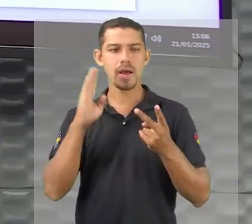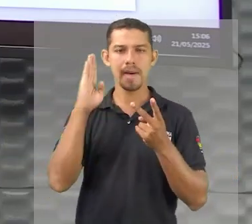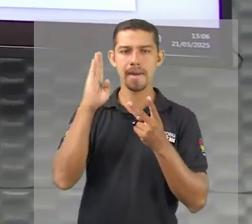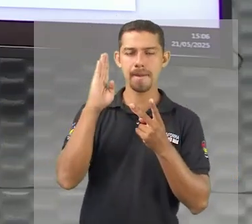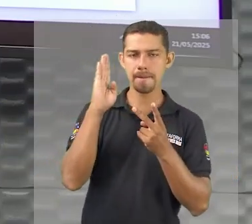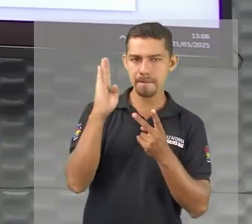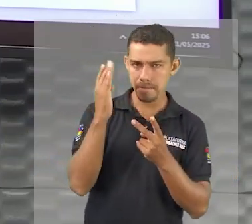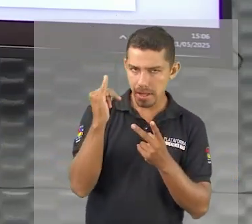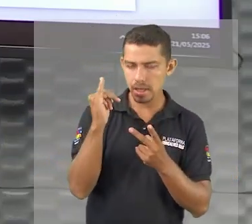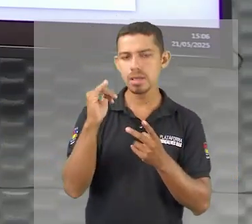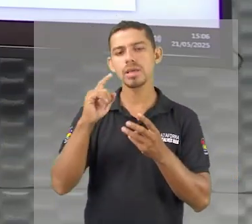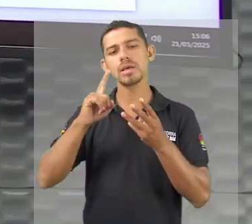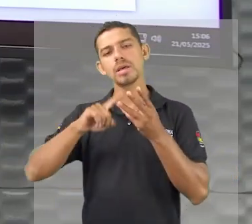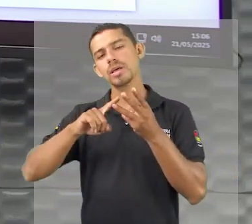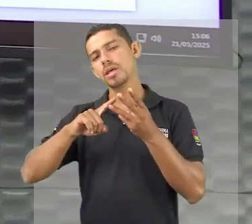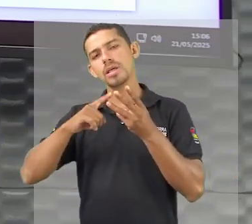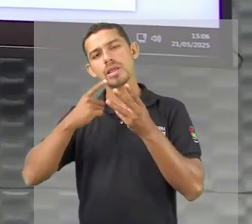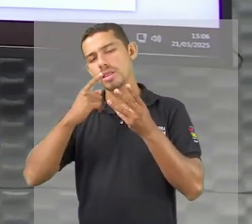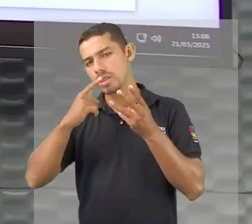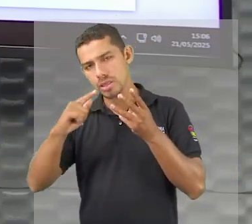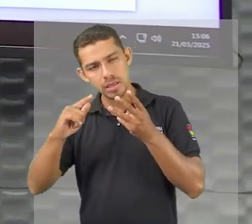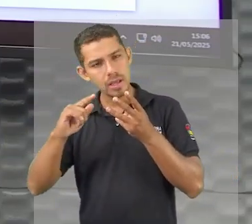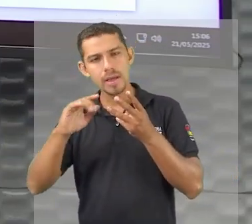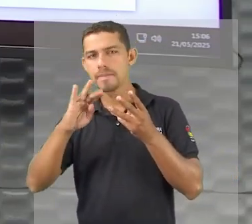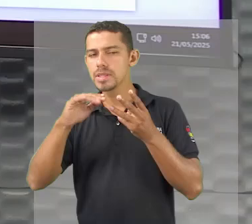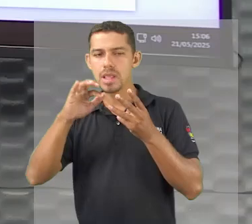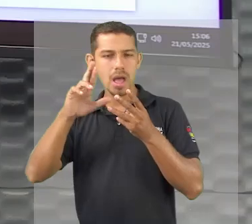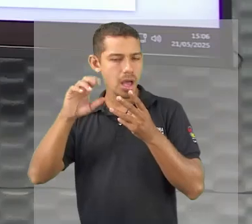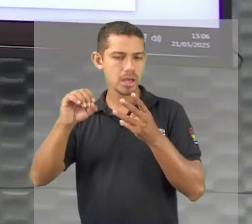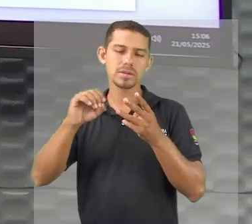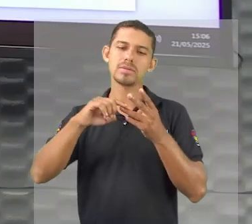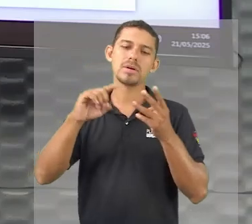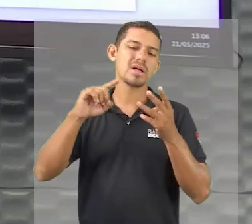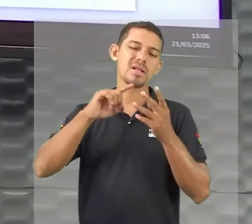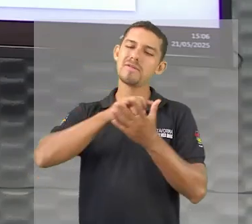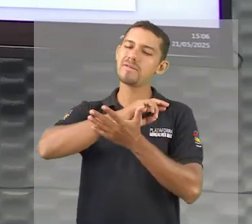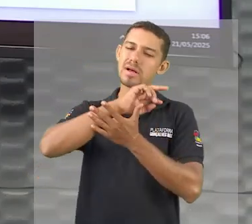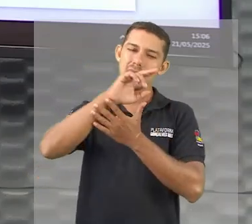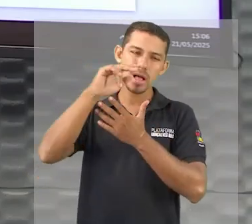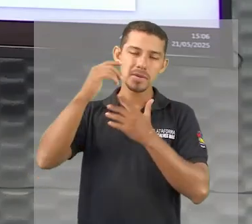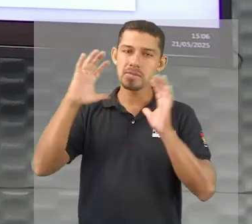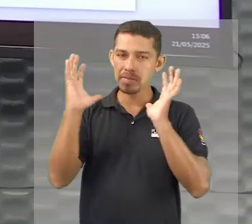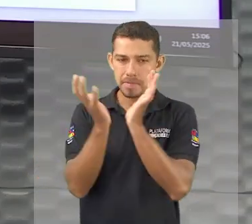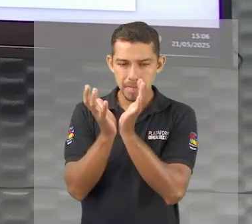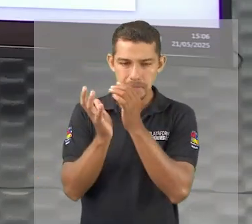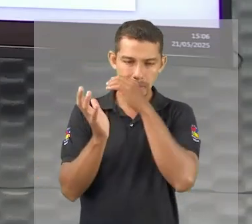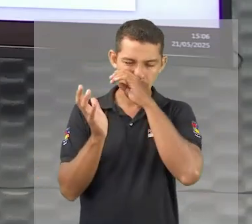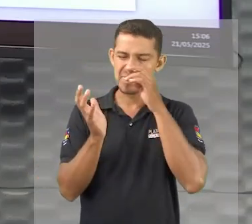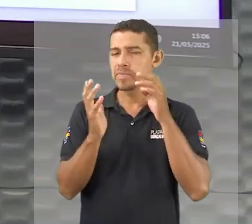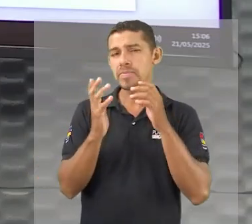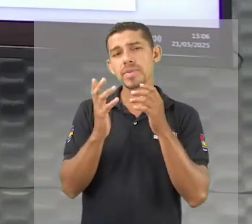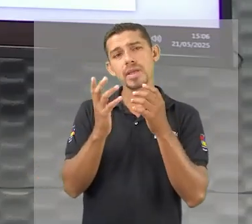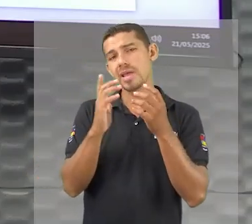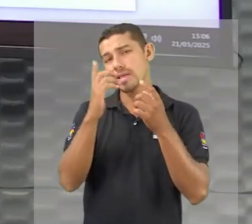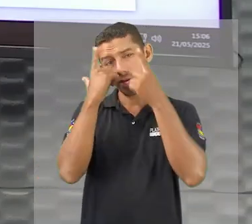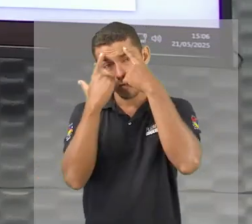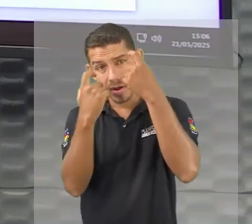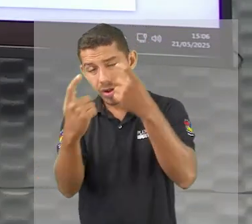pessoas não binárias, pessoas homossexuais, e todo um conjunto de pessoas que também têm sido historicamente objeto de